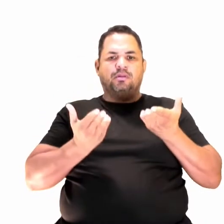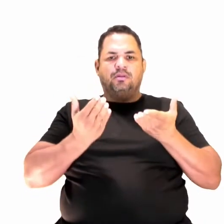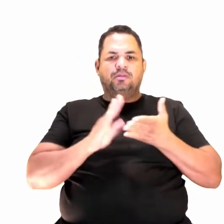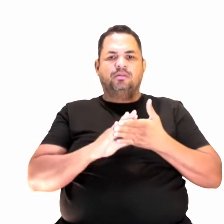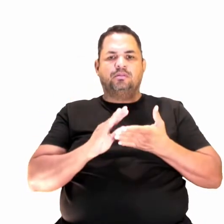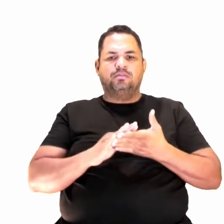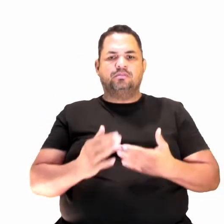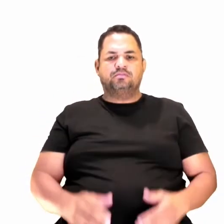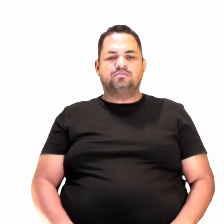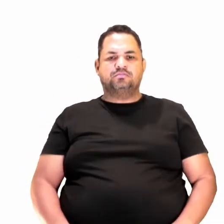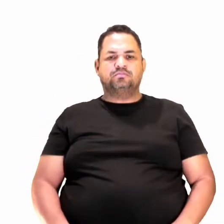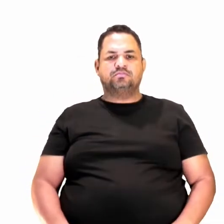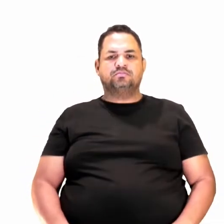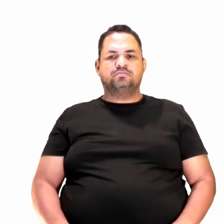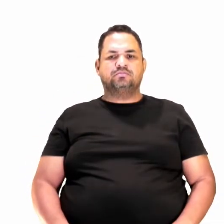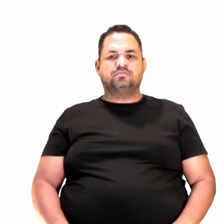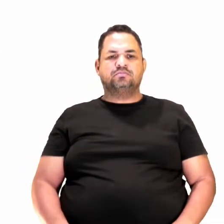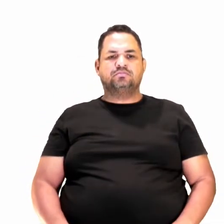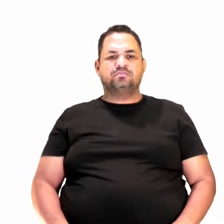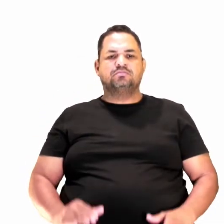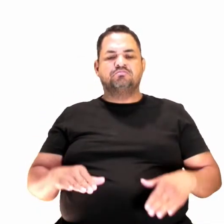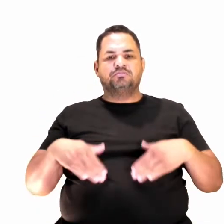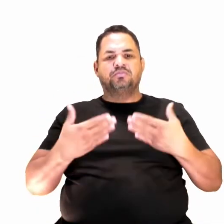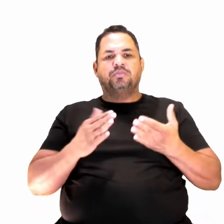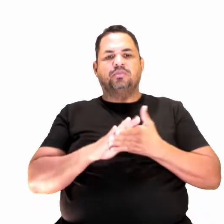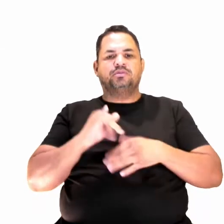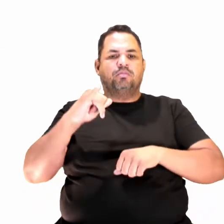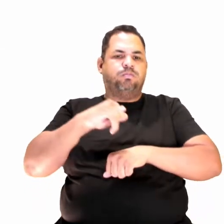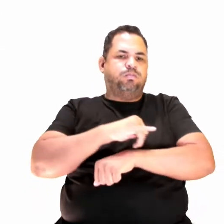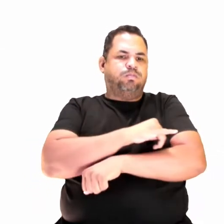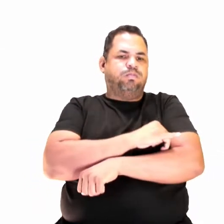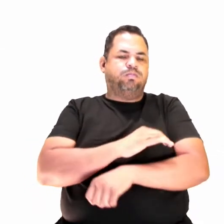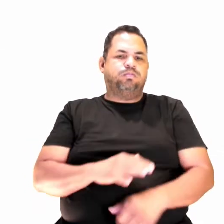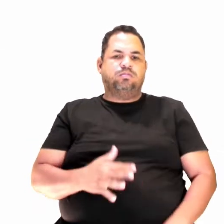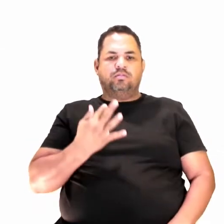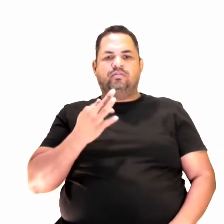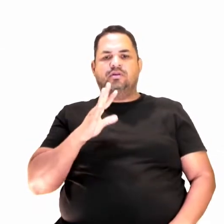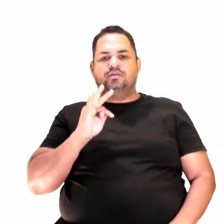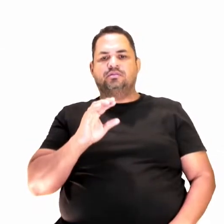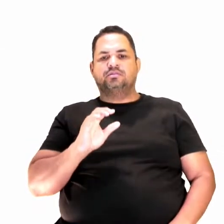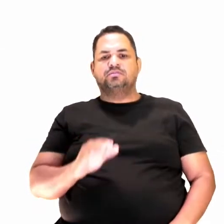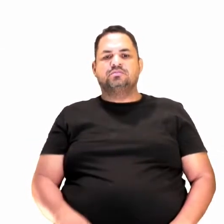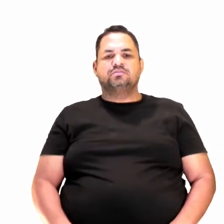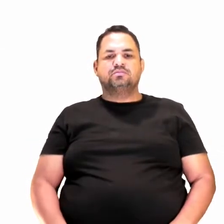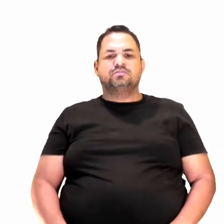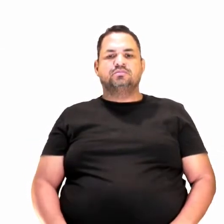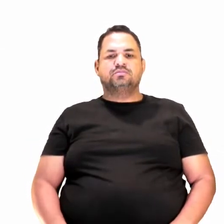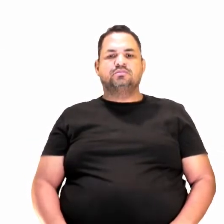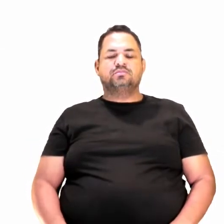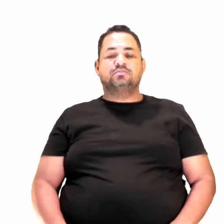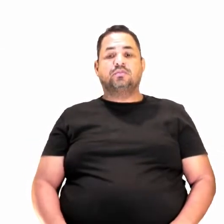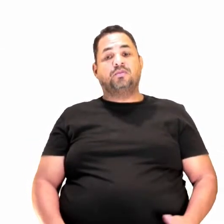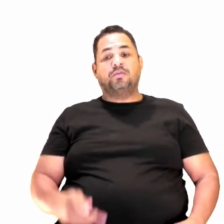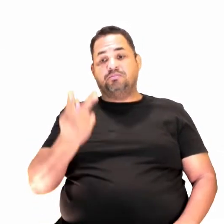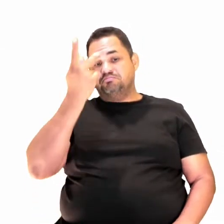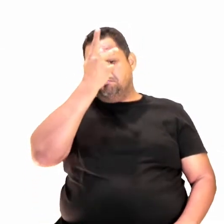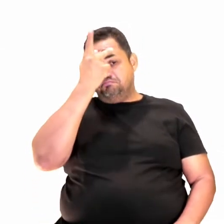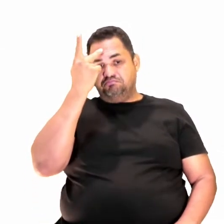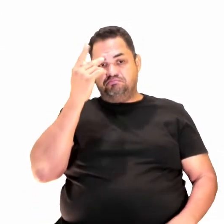tem aquela, sabe, aquele porte maior, enfim, seria, vocês estão entendendo o que eu estou falando, uma